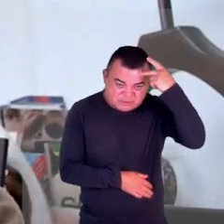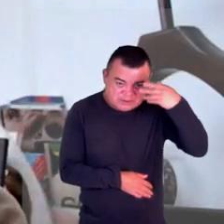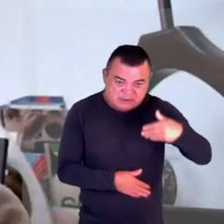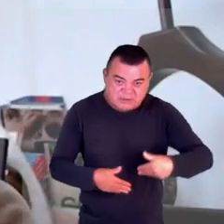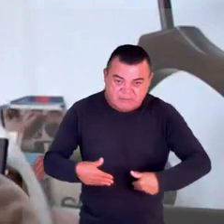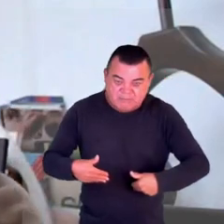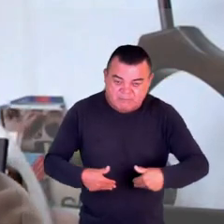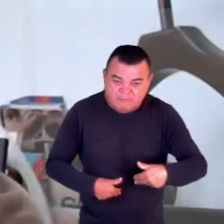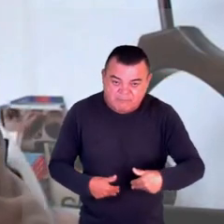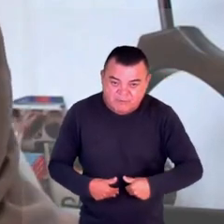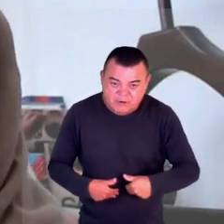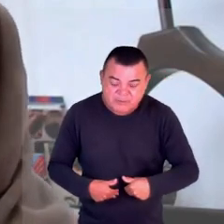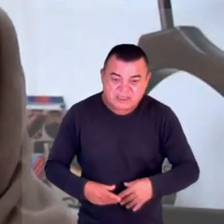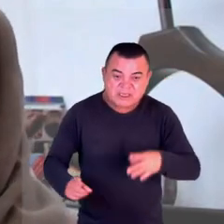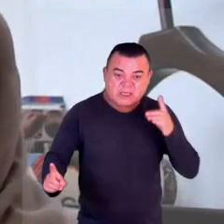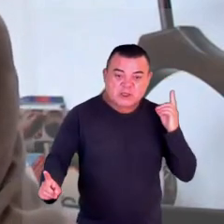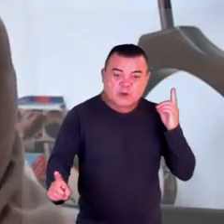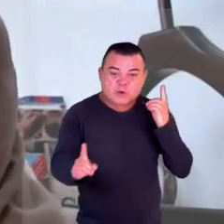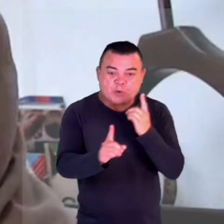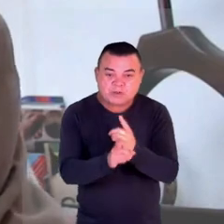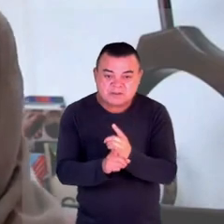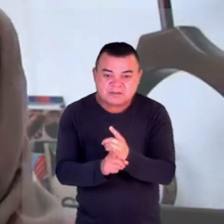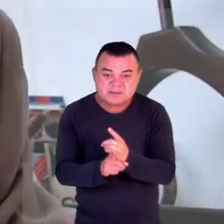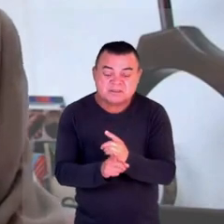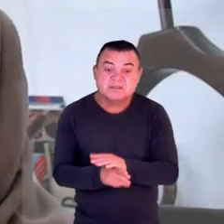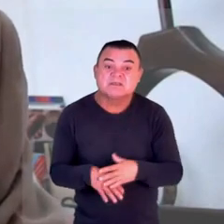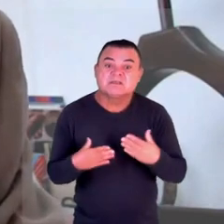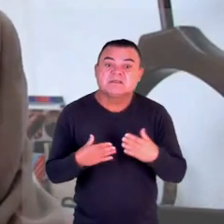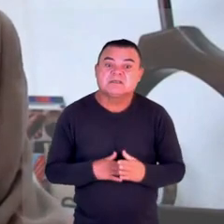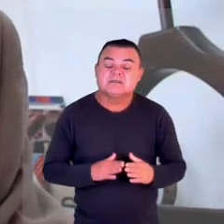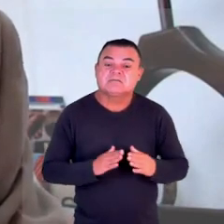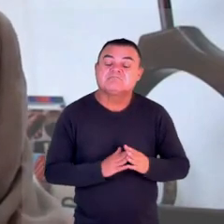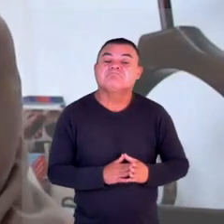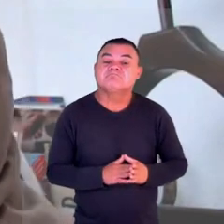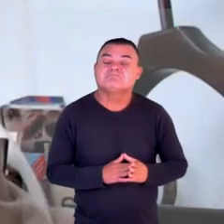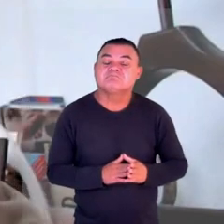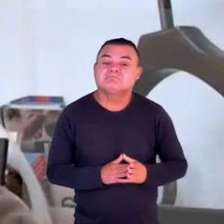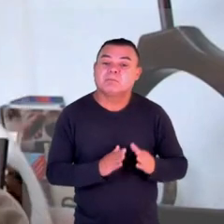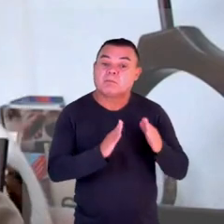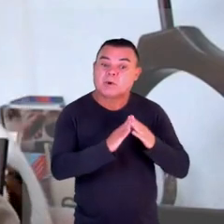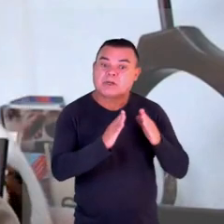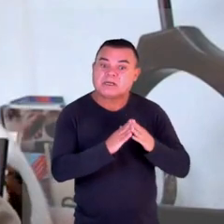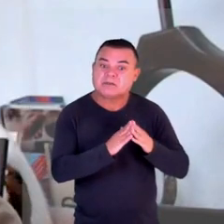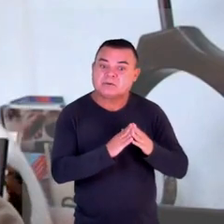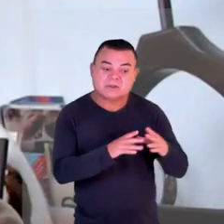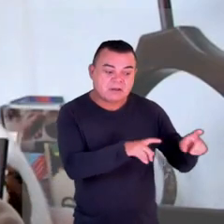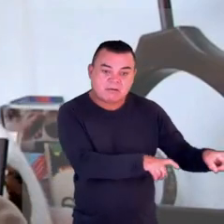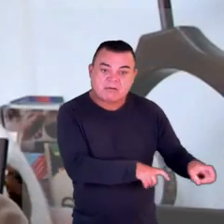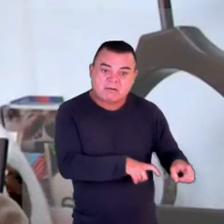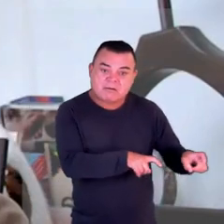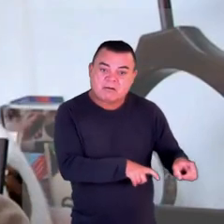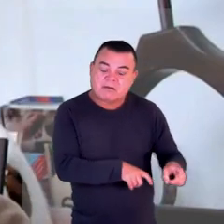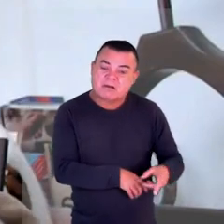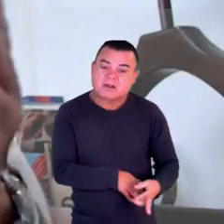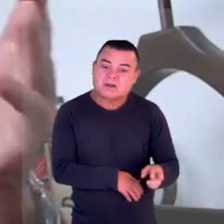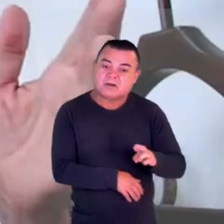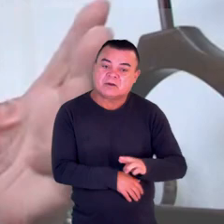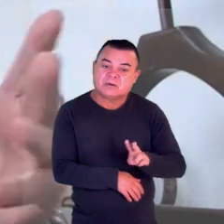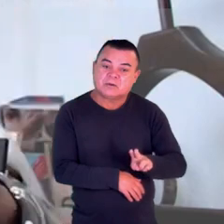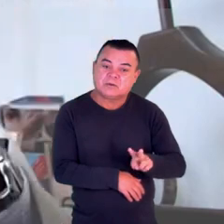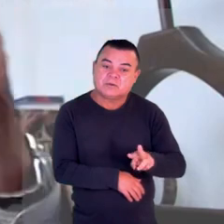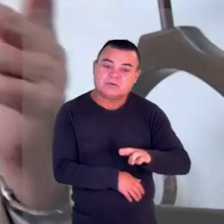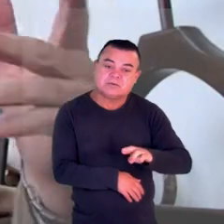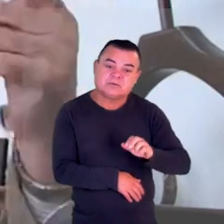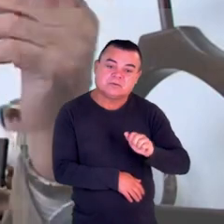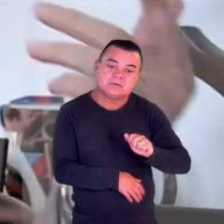encontram em domicílios rurais Olha que situação absurda maior